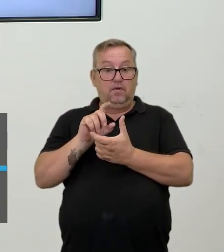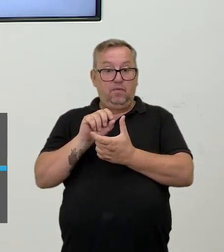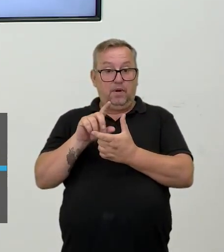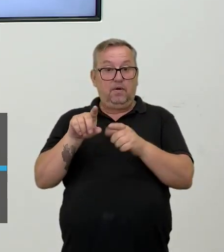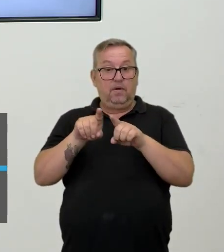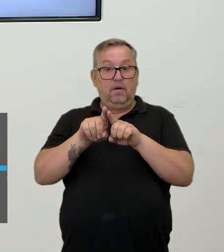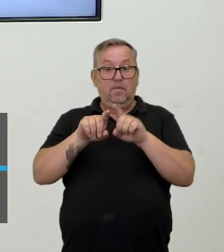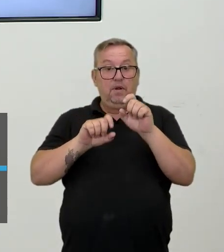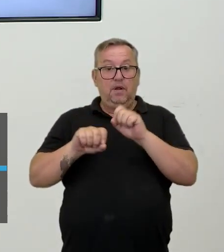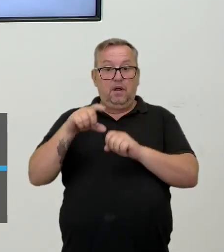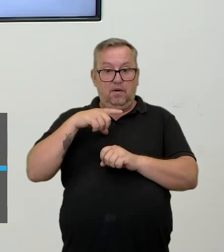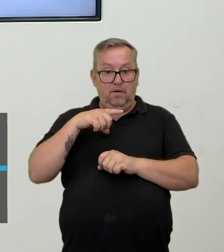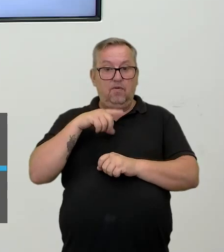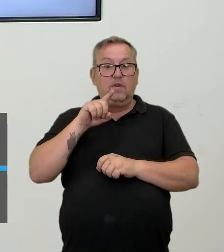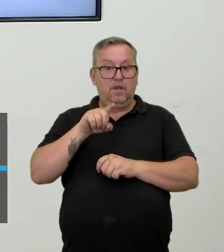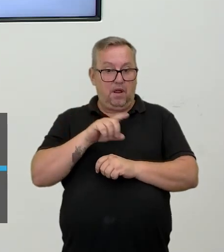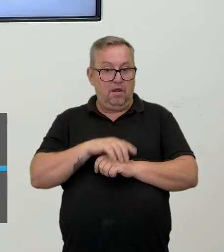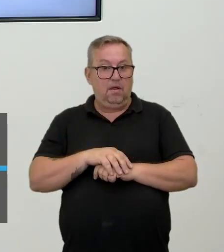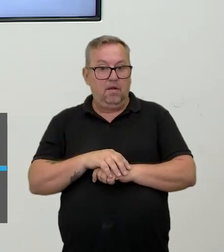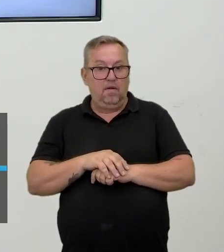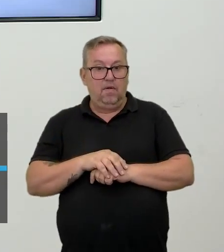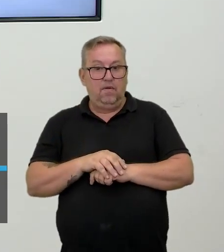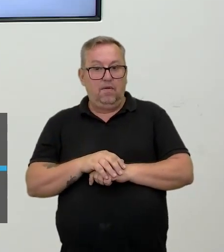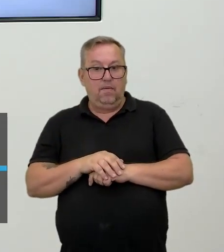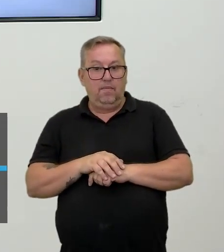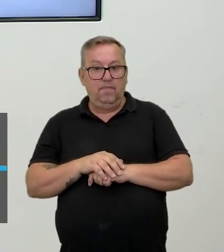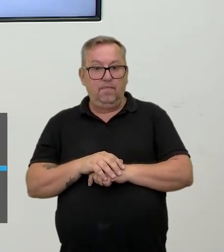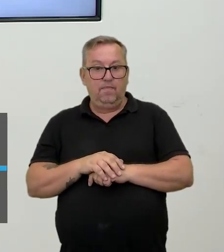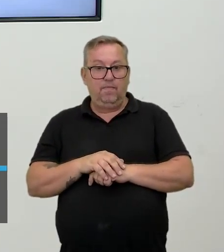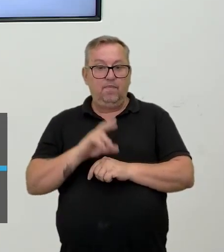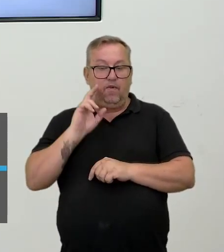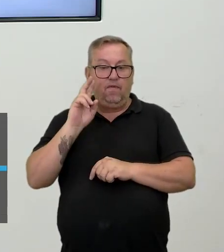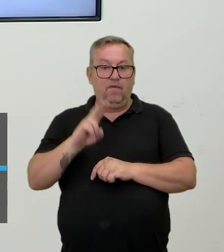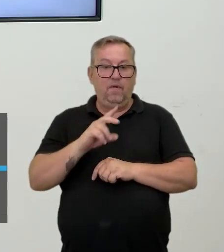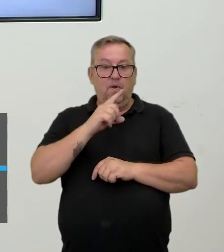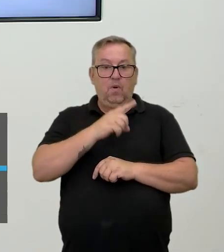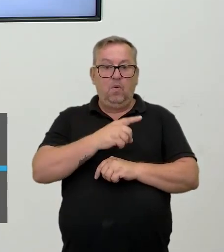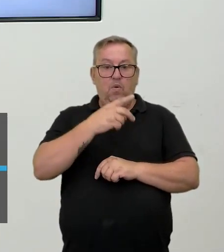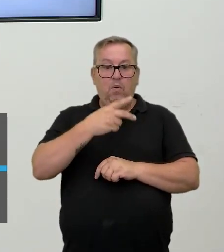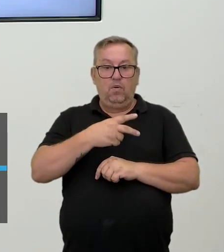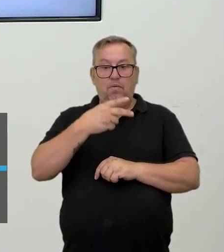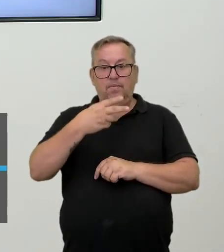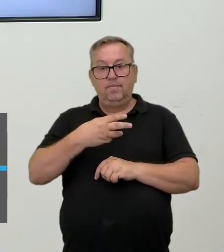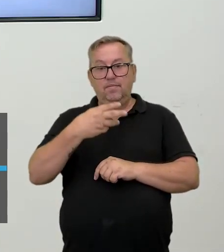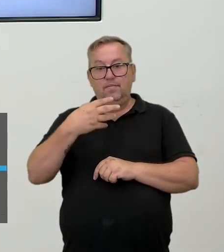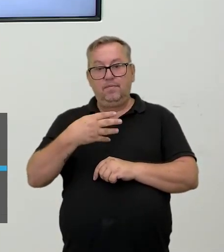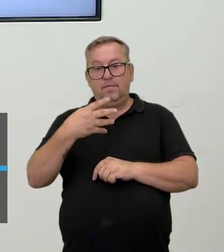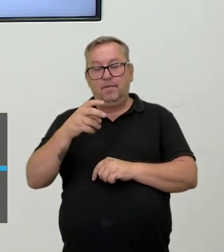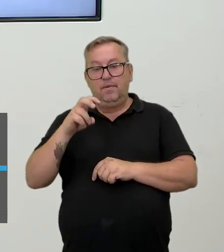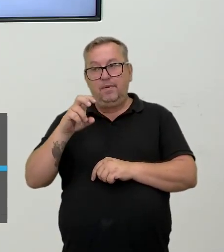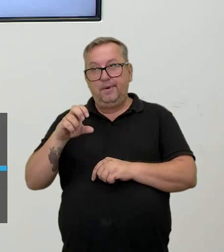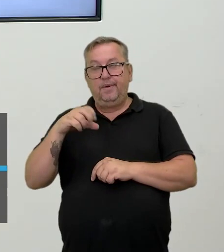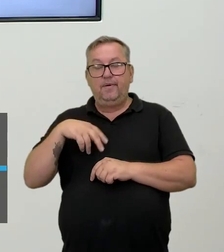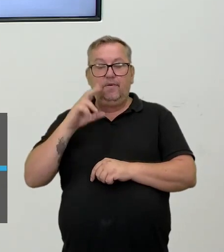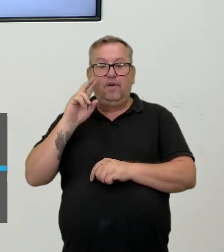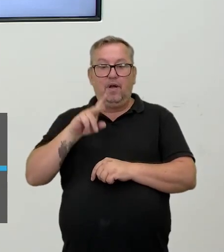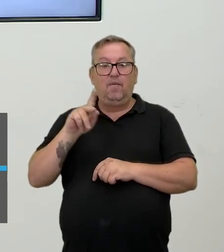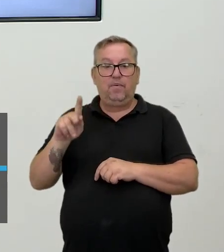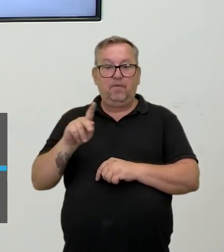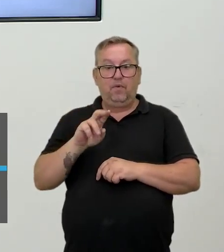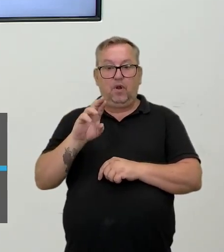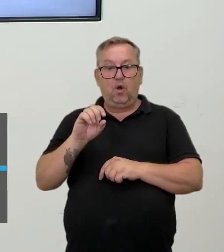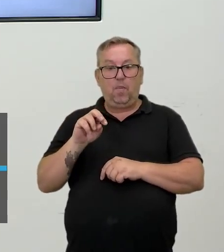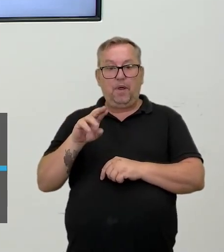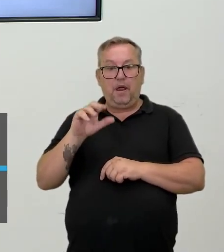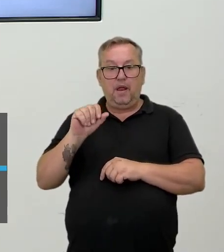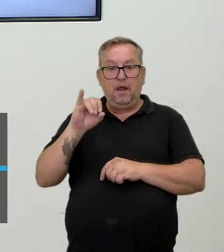nós temos uma progressão aritmética. Perceba que a razão ela é constante, né? A professora Roberta, a professora Inês já devem ter trabalhado muito esse